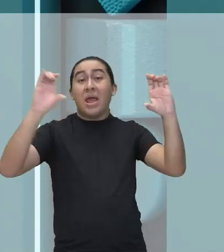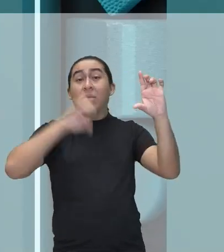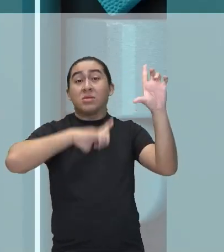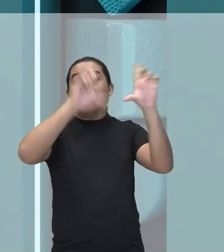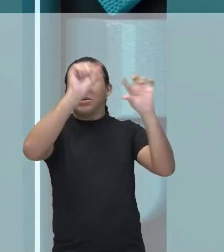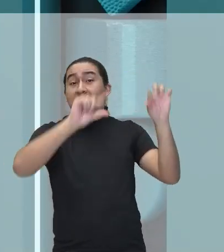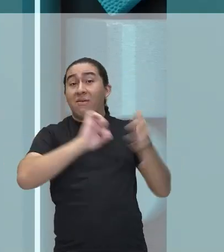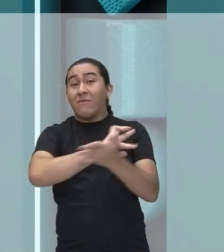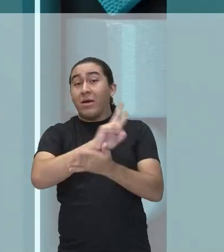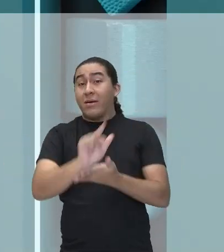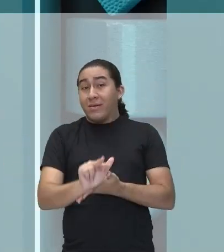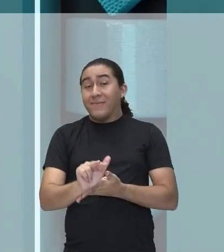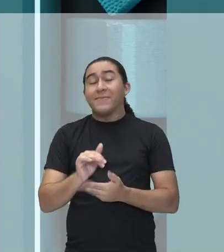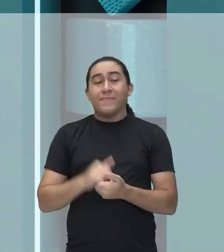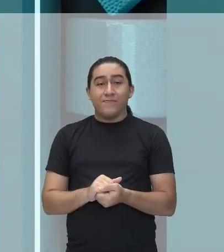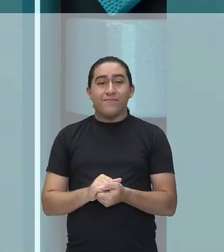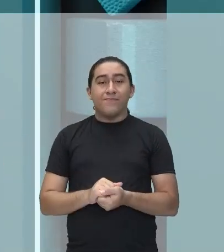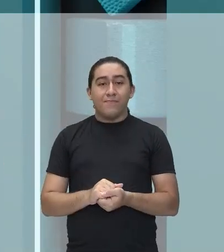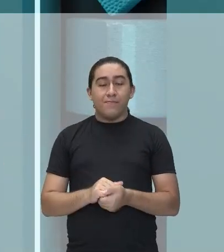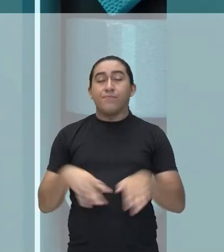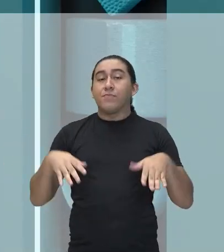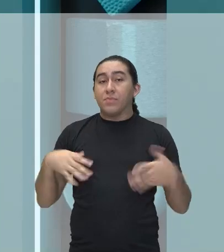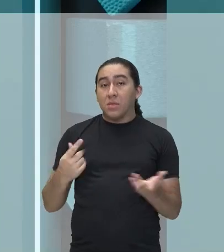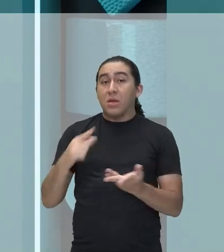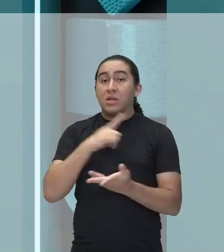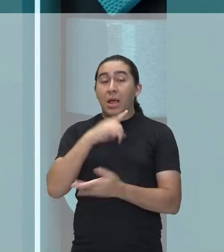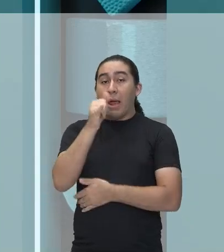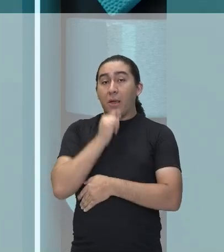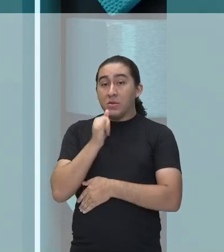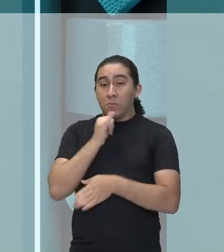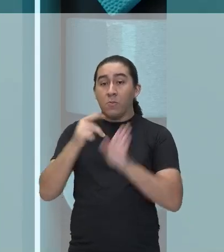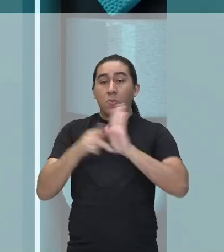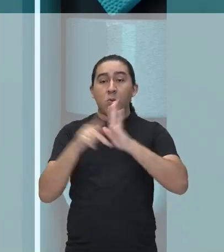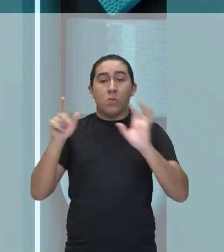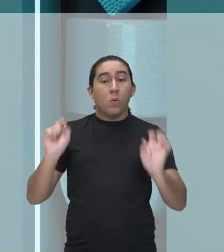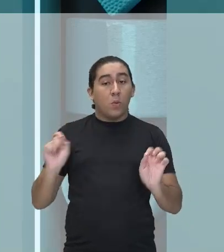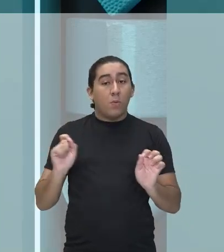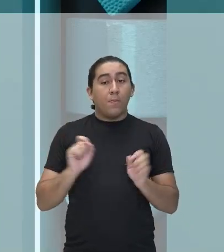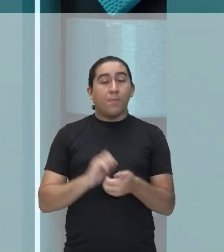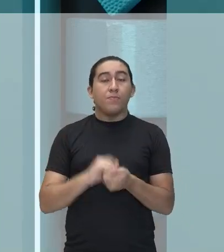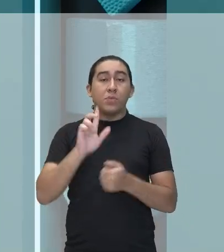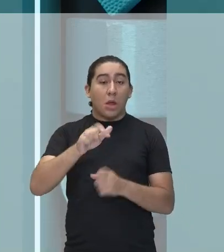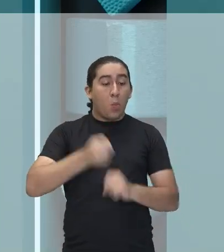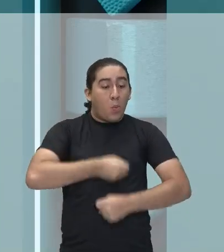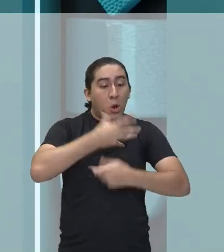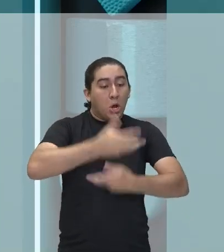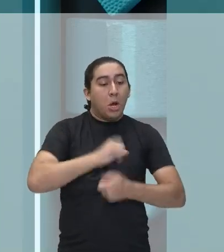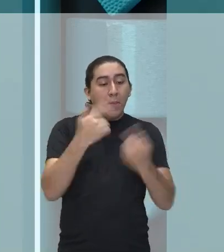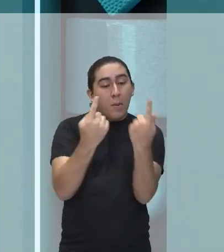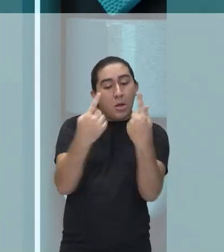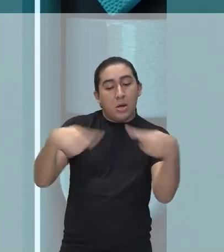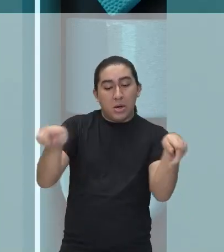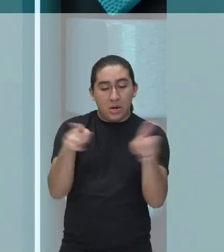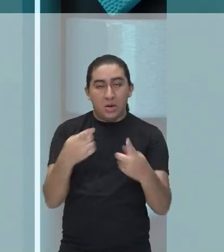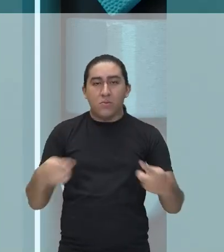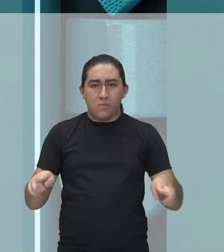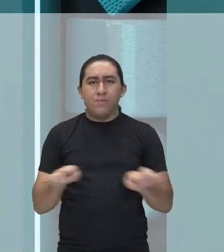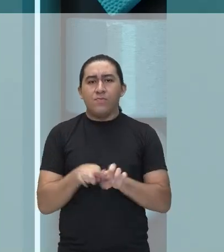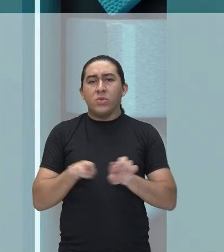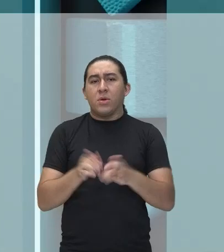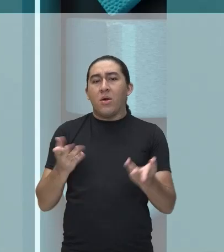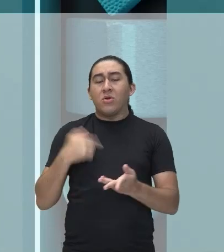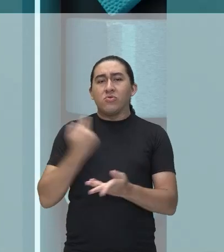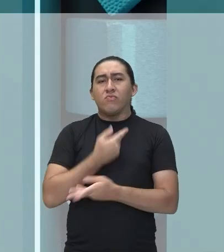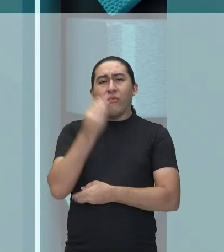fala do tanto que é bonito. Então, nós temos aí o exemplo de um poema lírico, né? Agora vamos assistir um